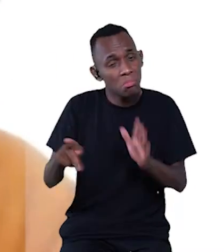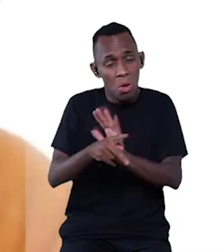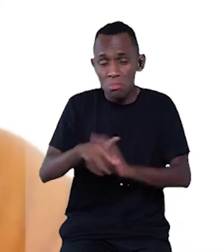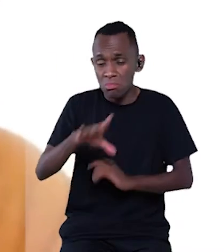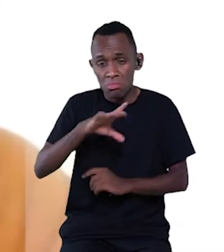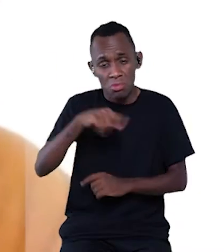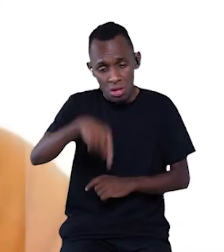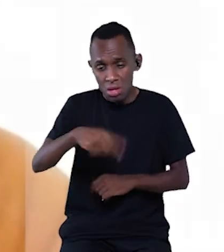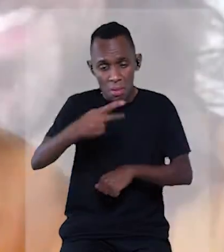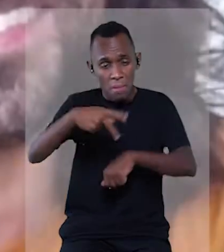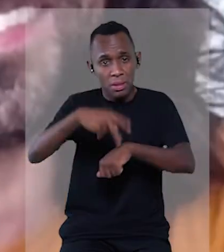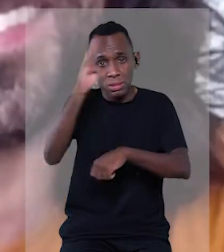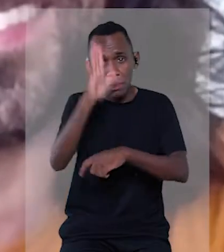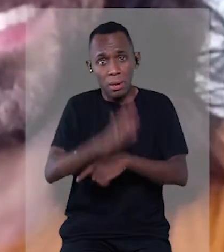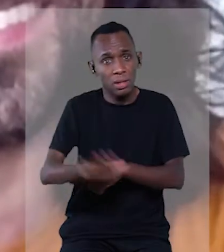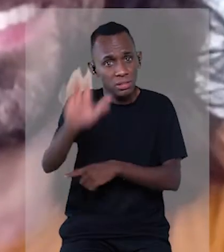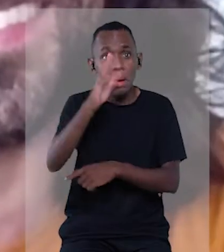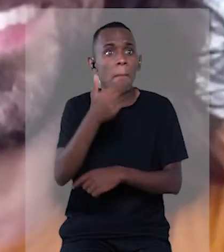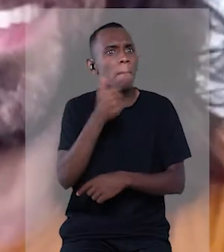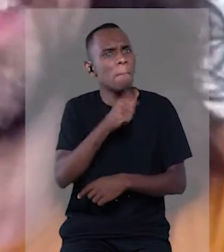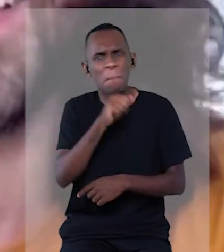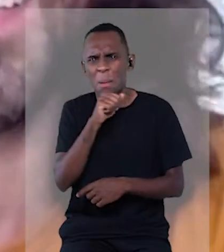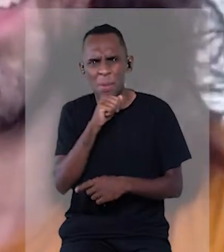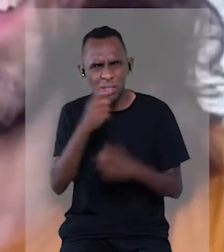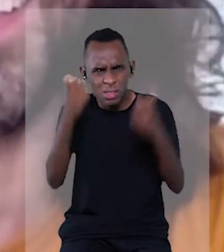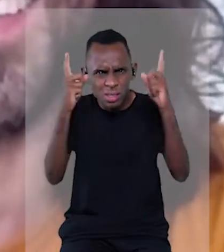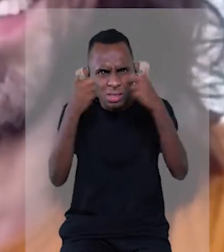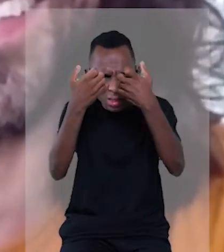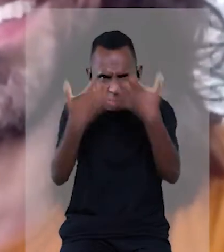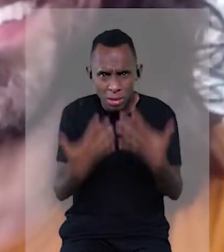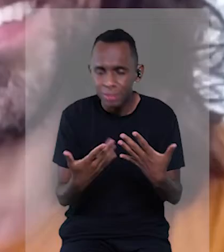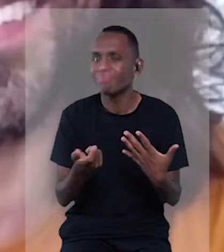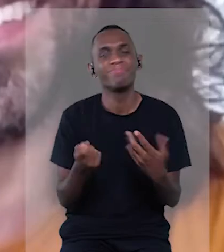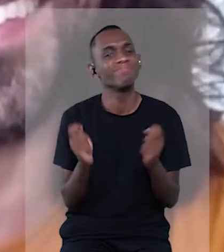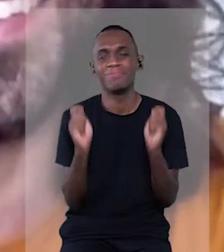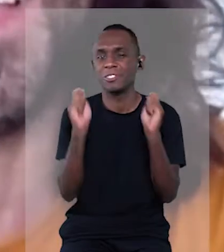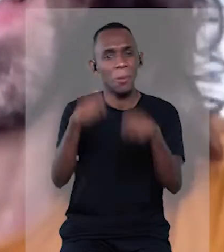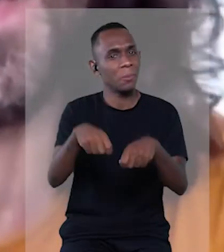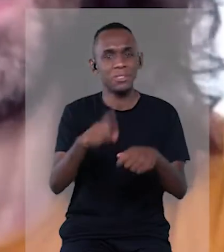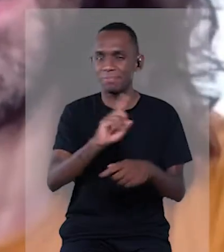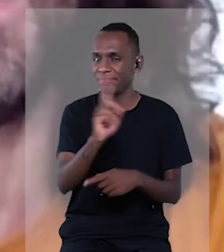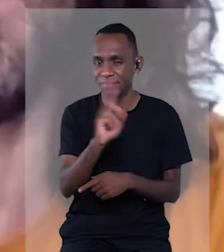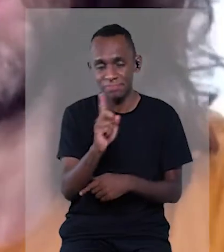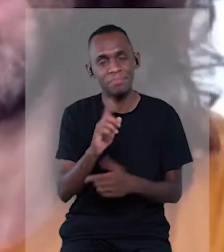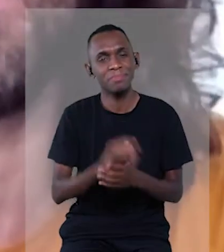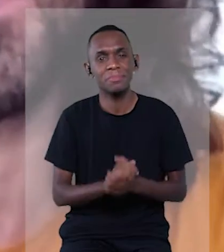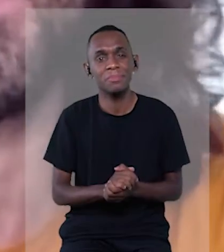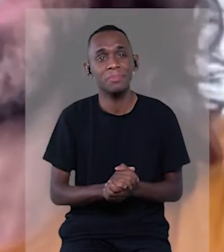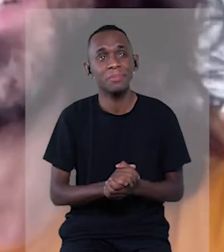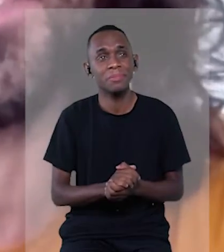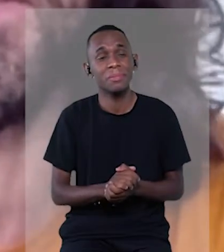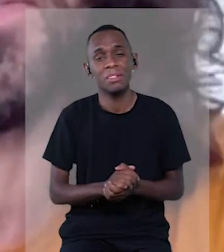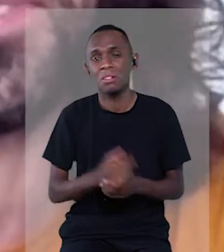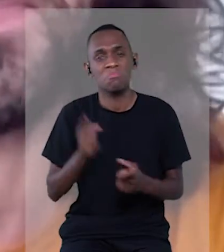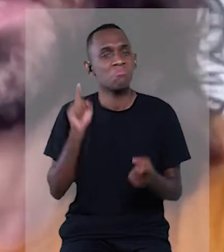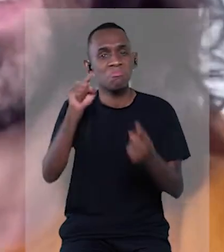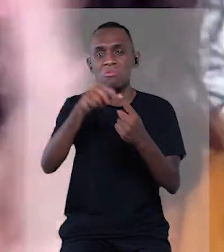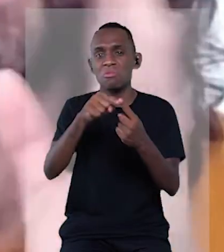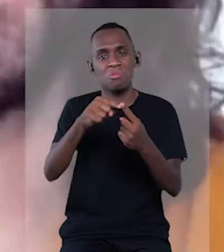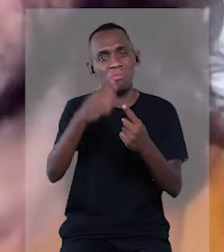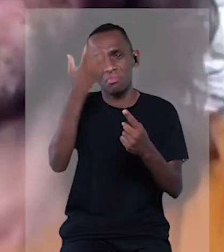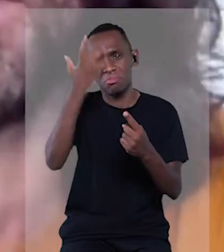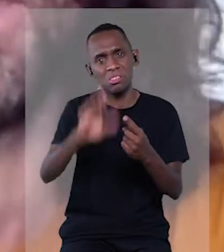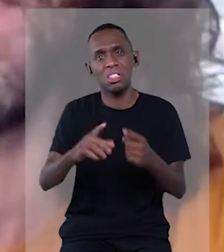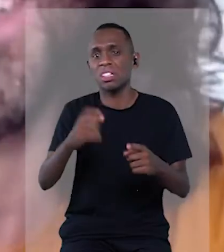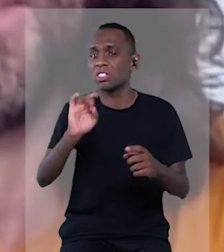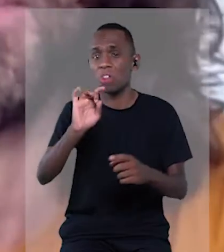português. Nem ela tem explicação. Falar, Nem ela juntei tem. isso com aquele. Tem muito isso, né? E não foi nenhuma junção, foi uma